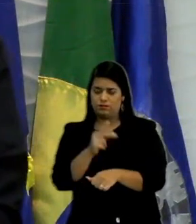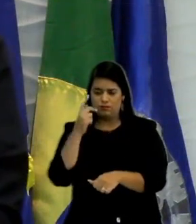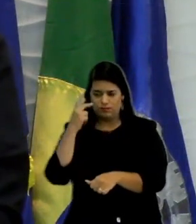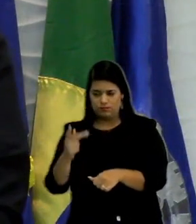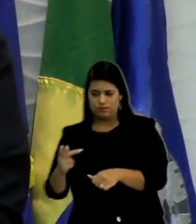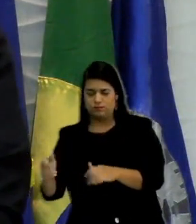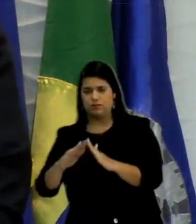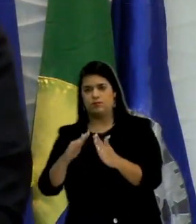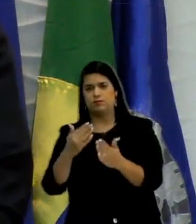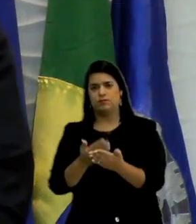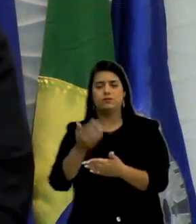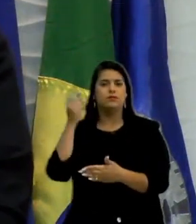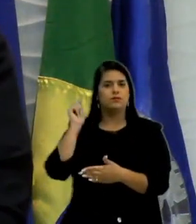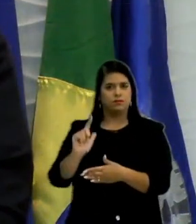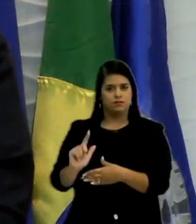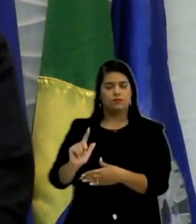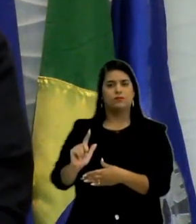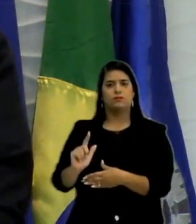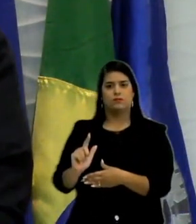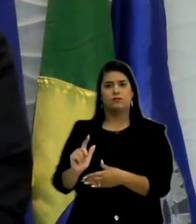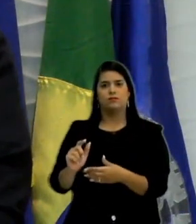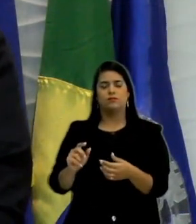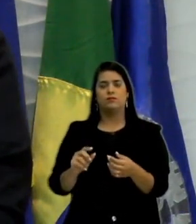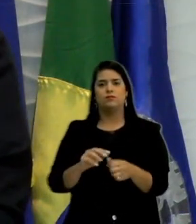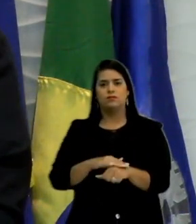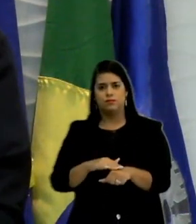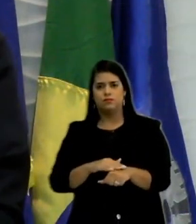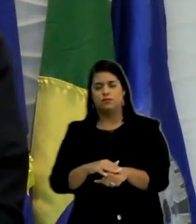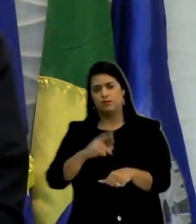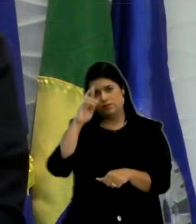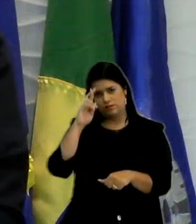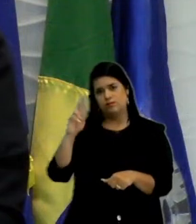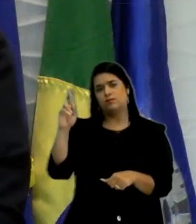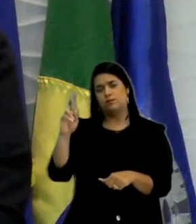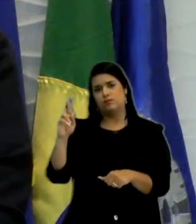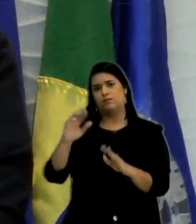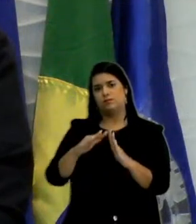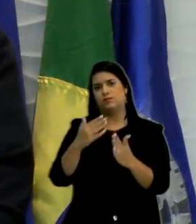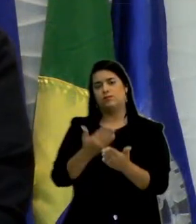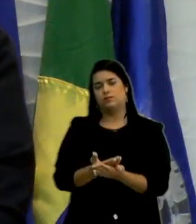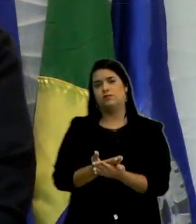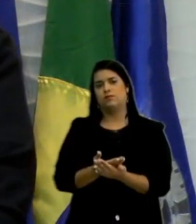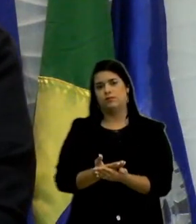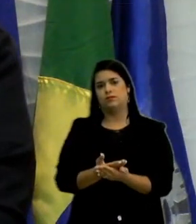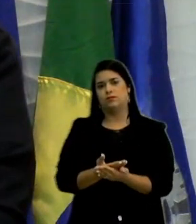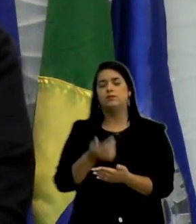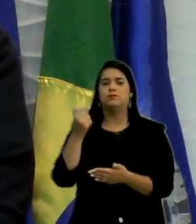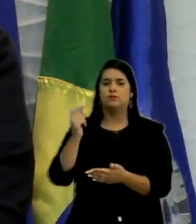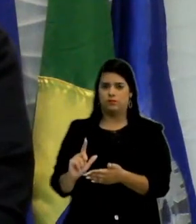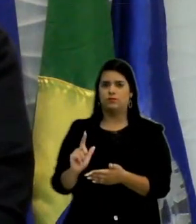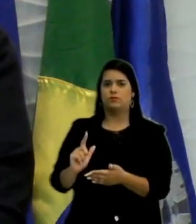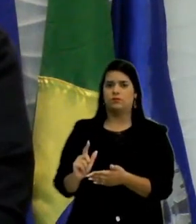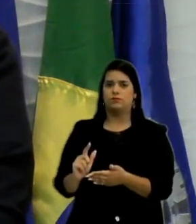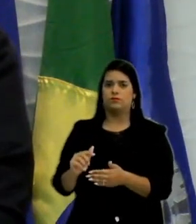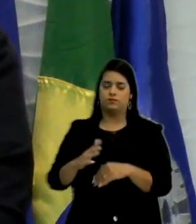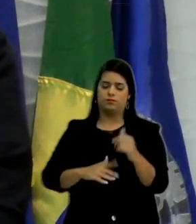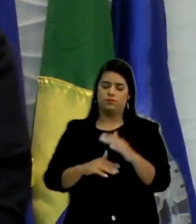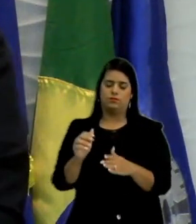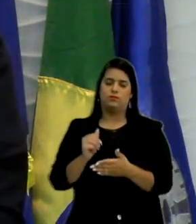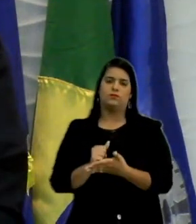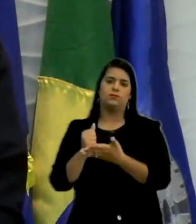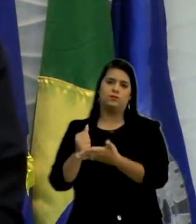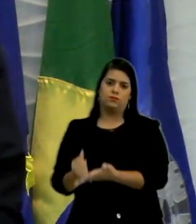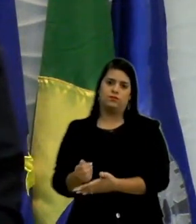conseguiu falar com o diretor da escola e colocaram um cuidador para cuidar